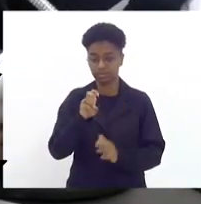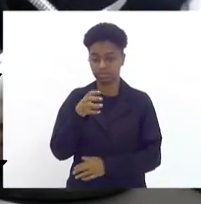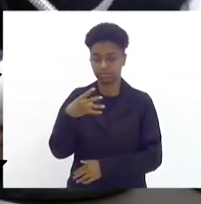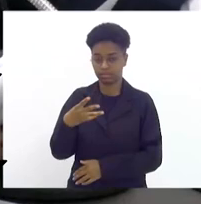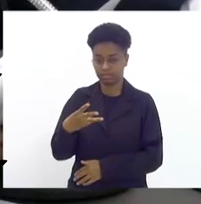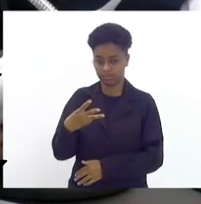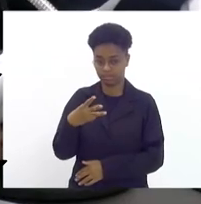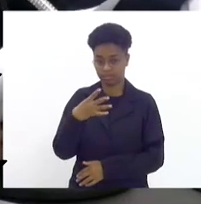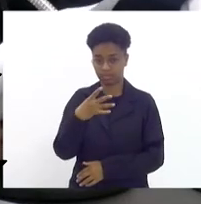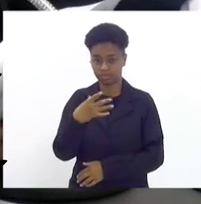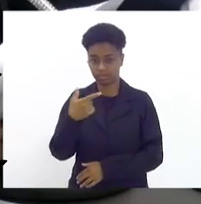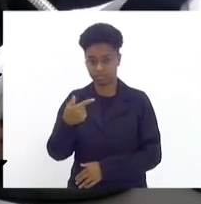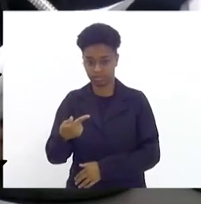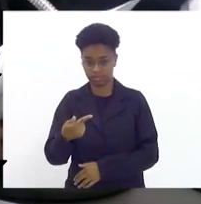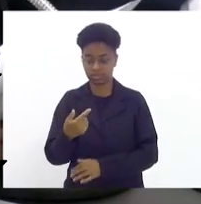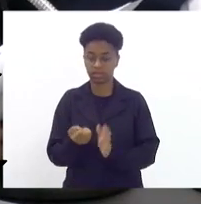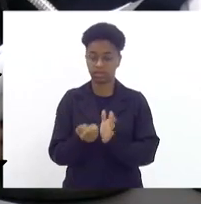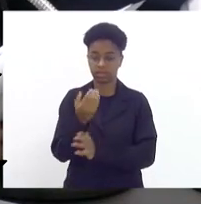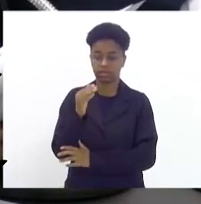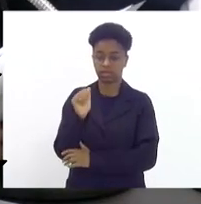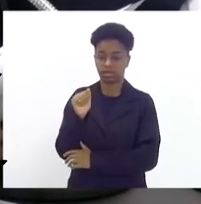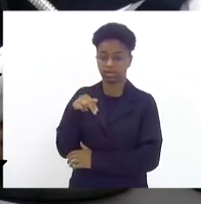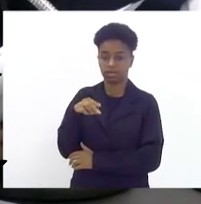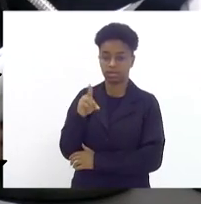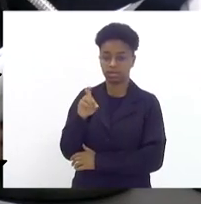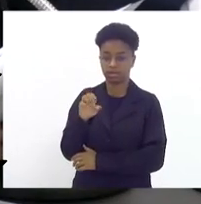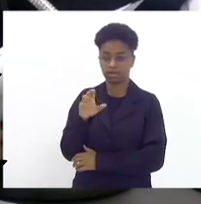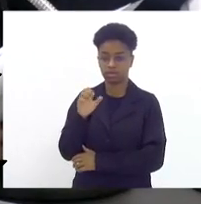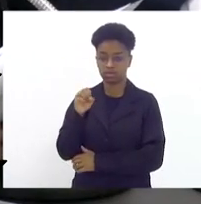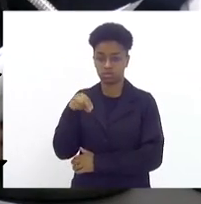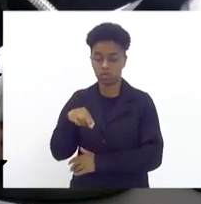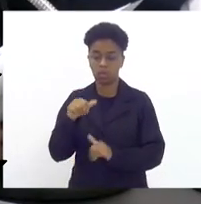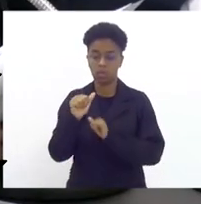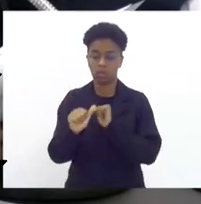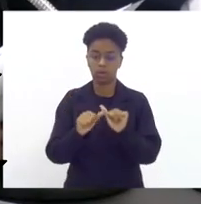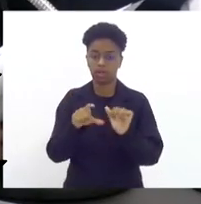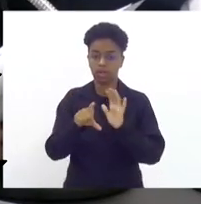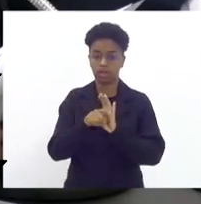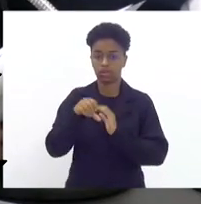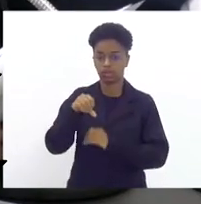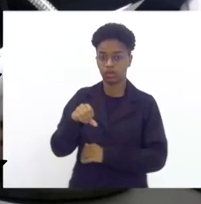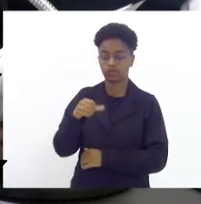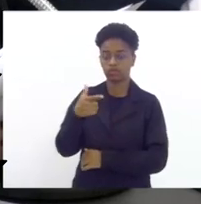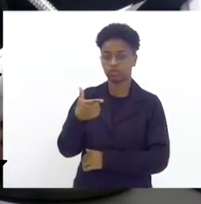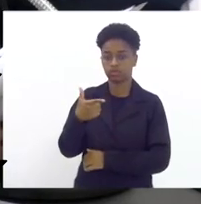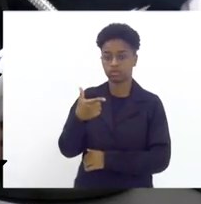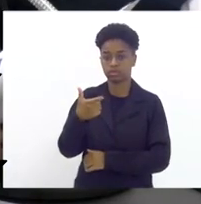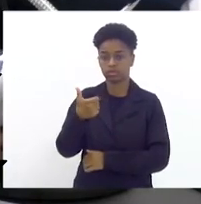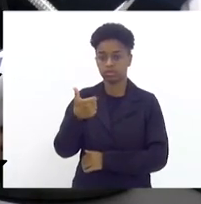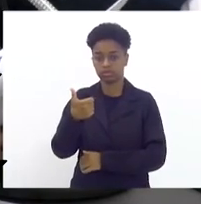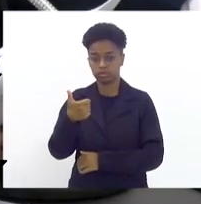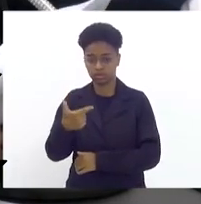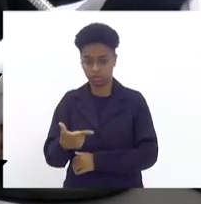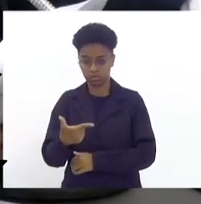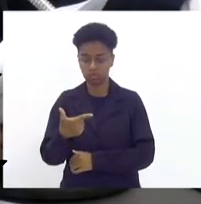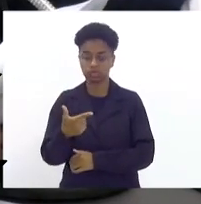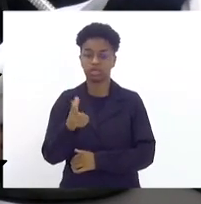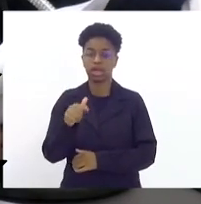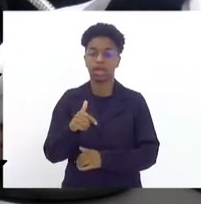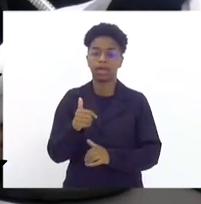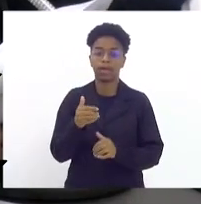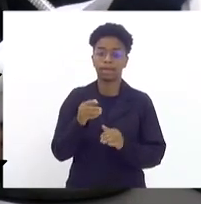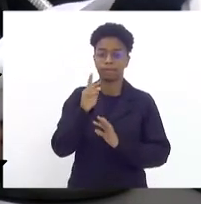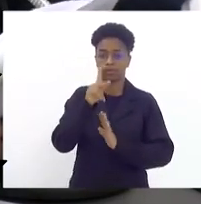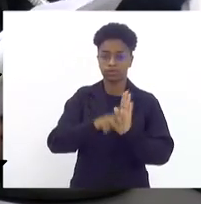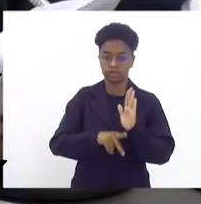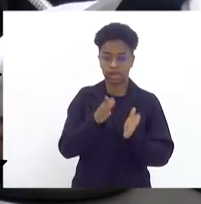5347 de 2022, de autoria do deputado Anderson Moraes, que altera a Lei 9.212, de 17 de março de 21, que dispõe sobre o Programa de Assistência às